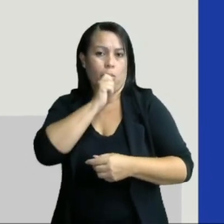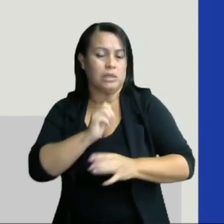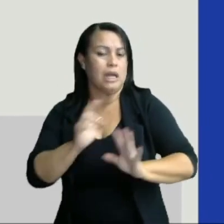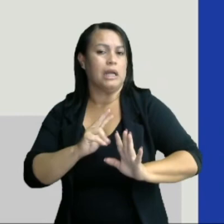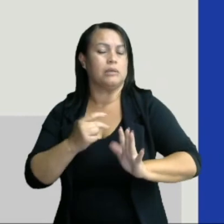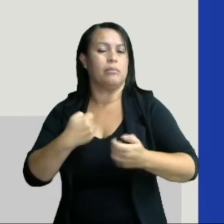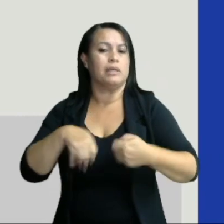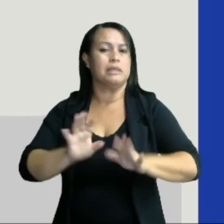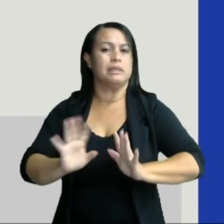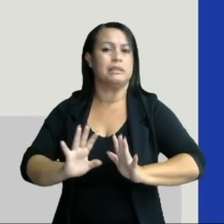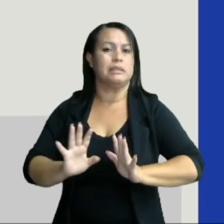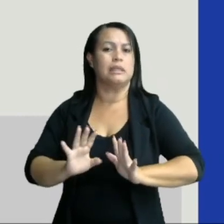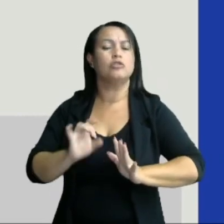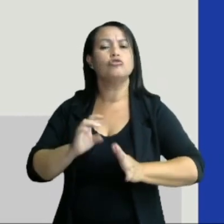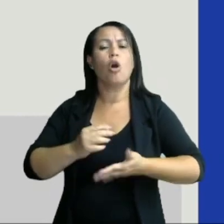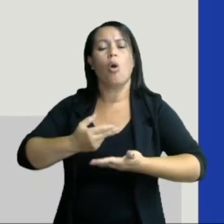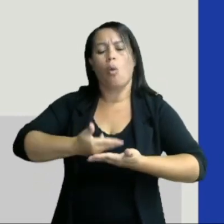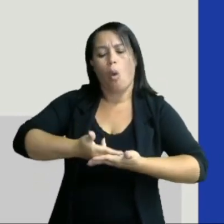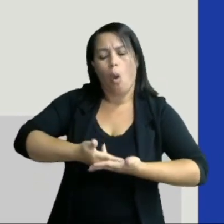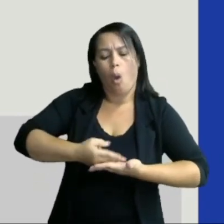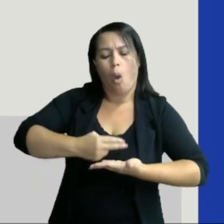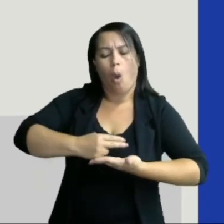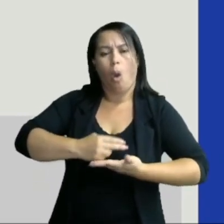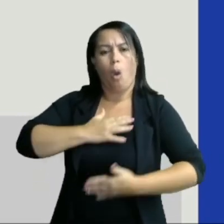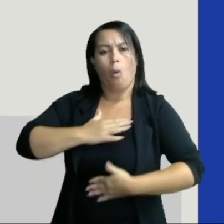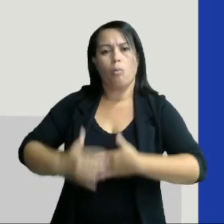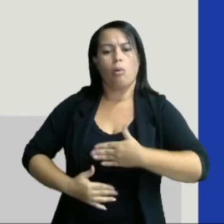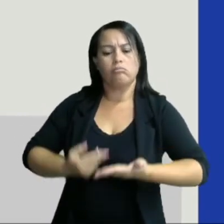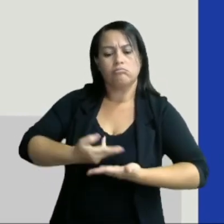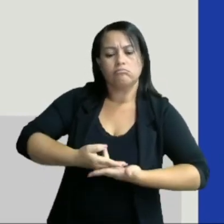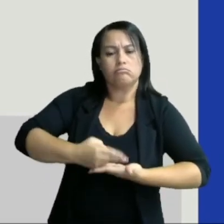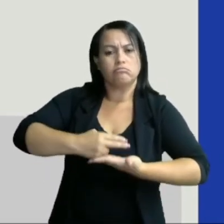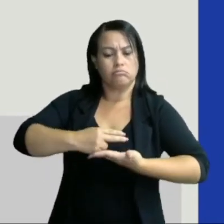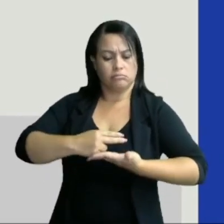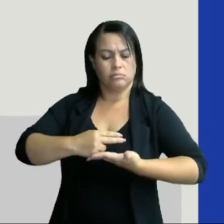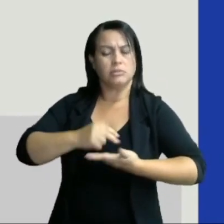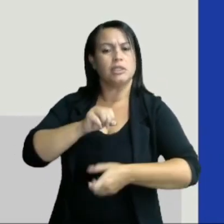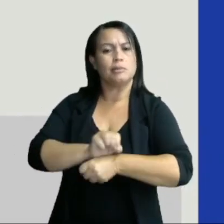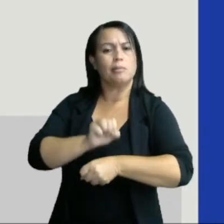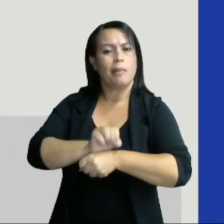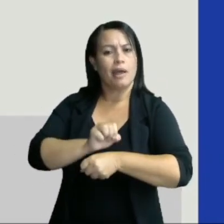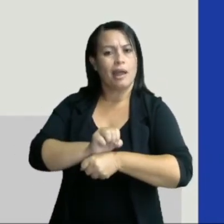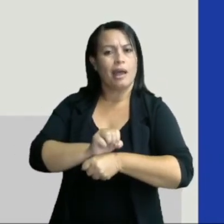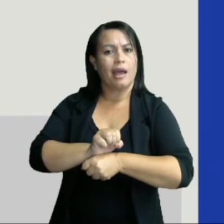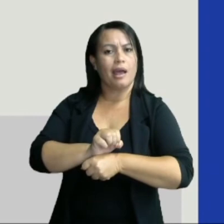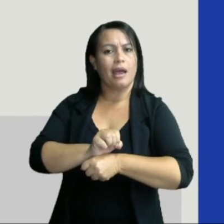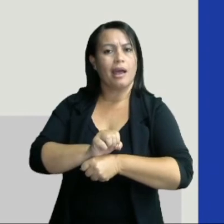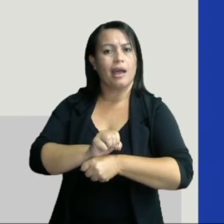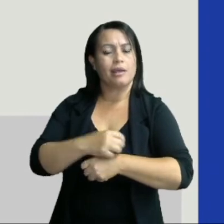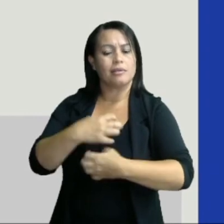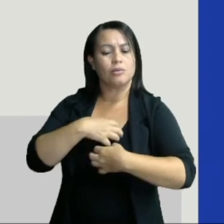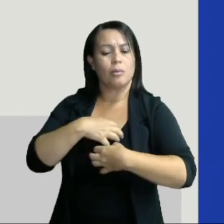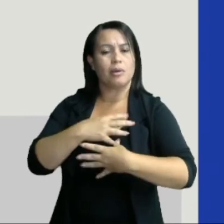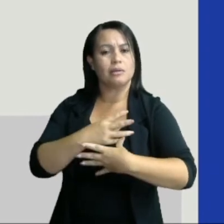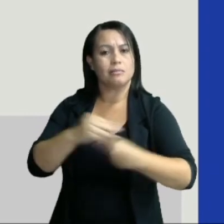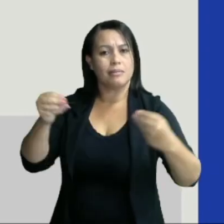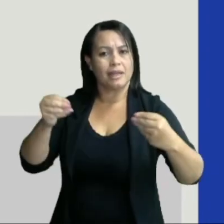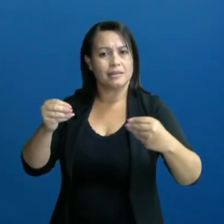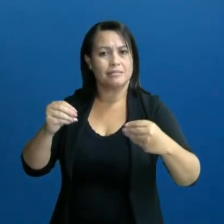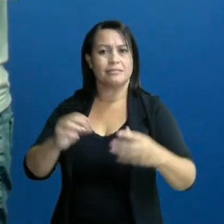Basta somente virar de lado e aguardar que os sintomas parem, tá